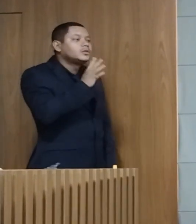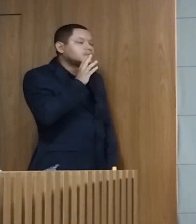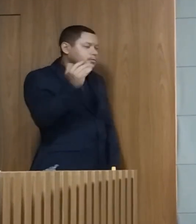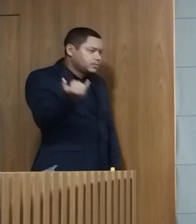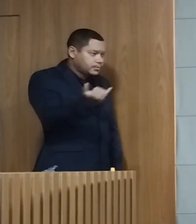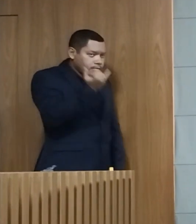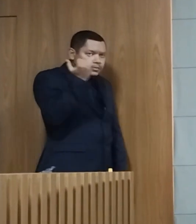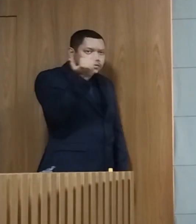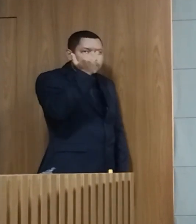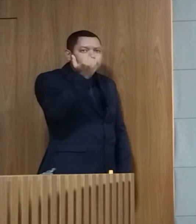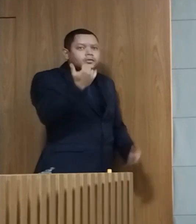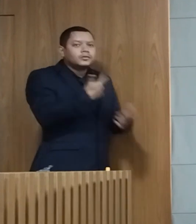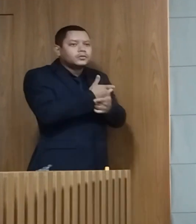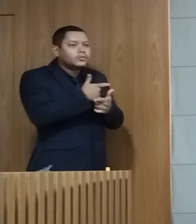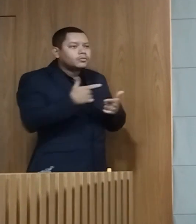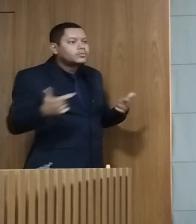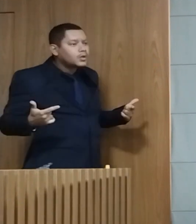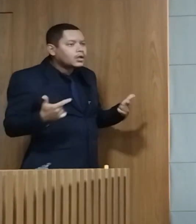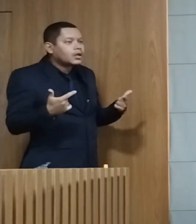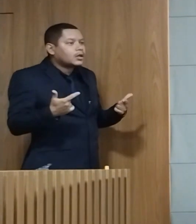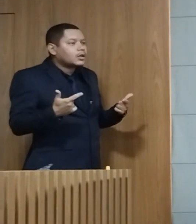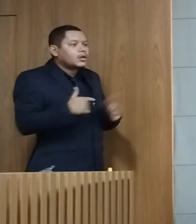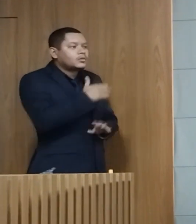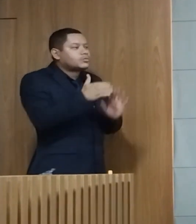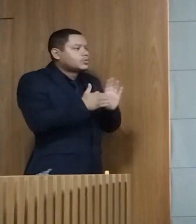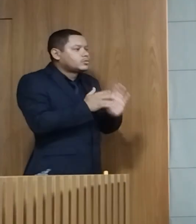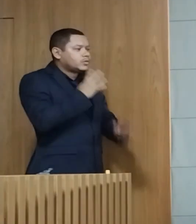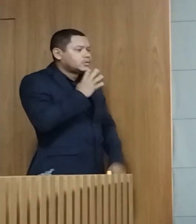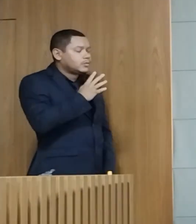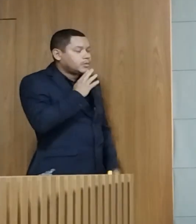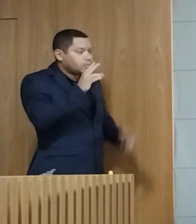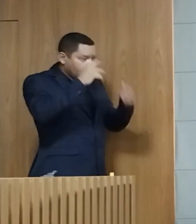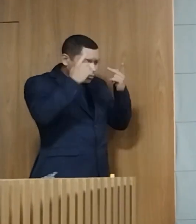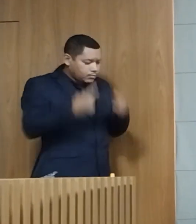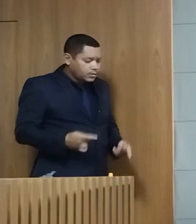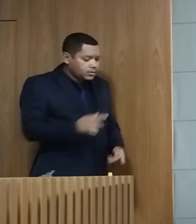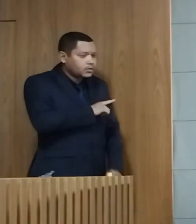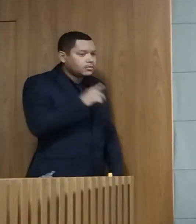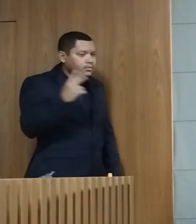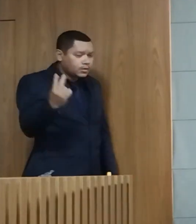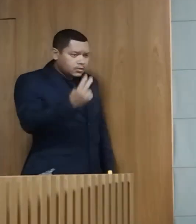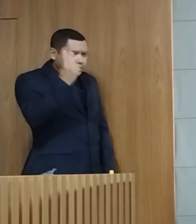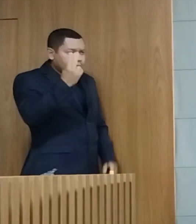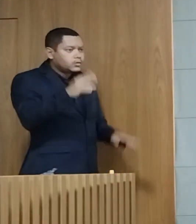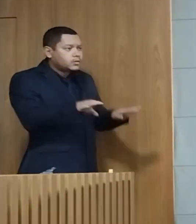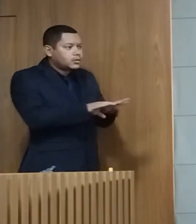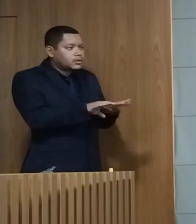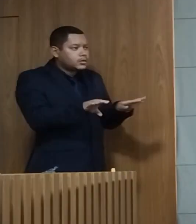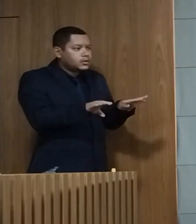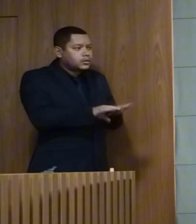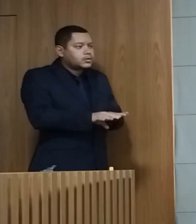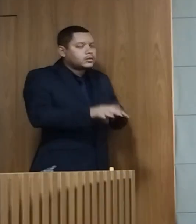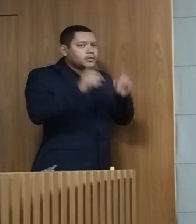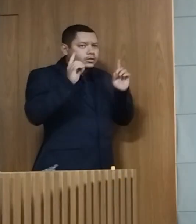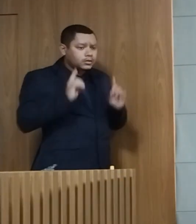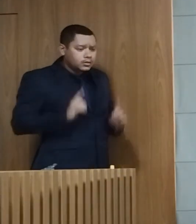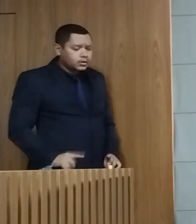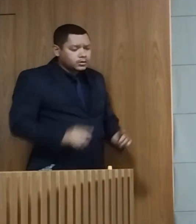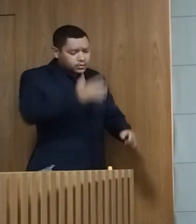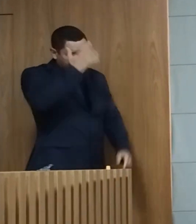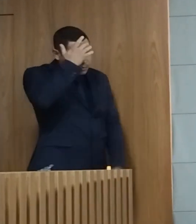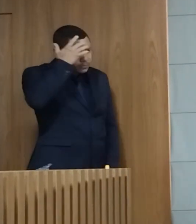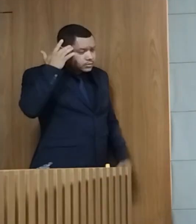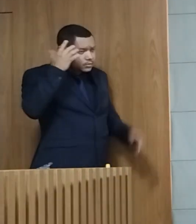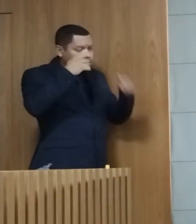importante, mas ele não tem um fim em si mesmo. Nós cremos que o ser humano tem valor, mas o valor da dignidade da